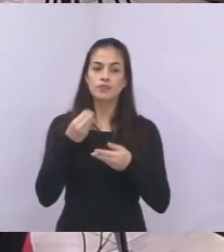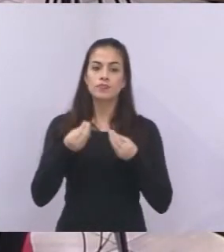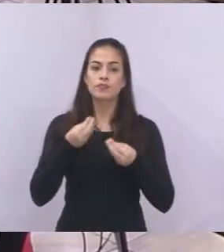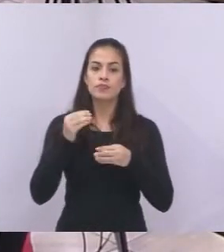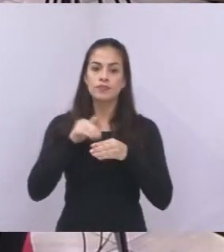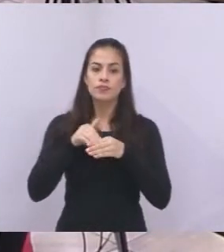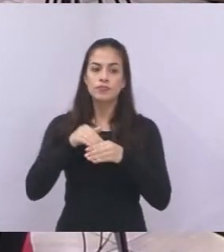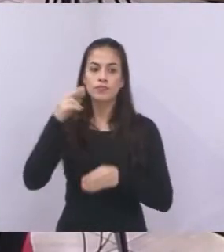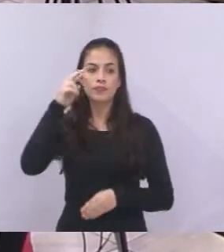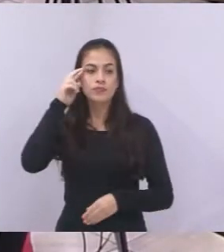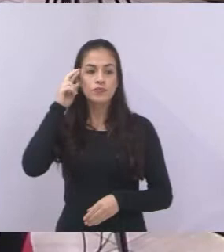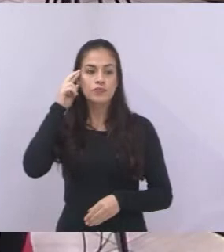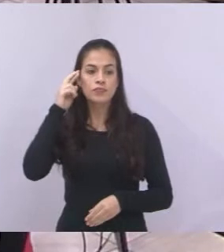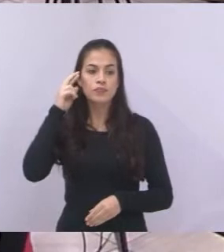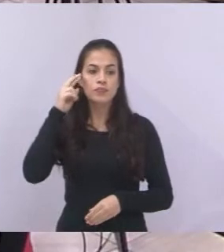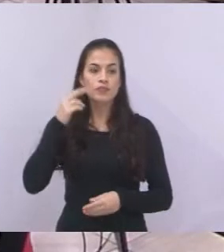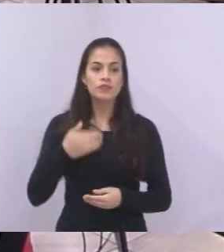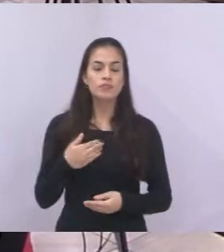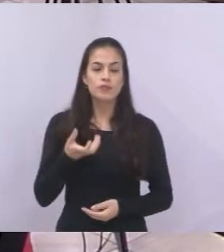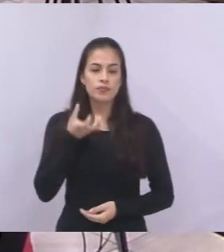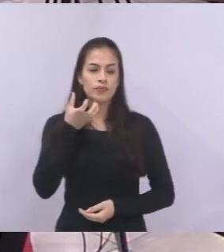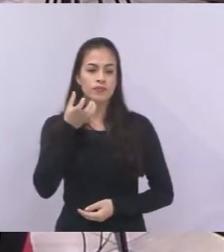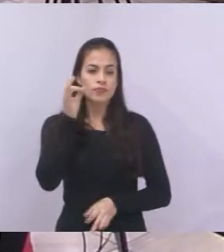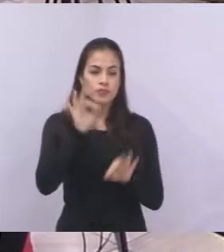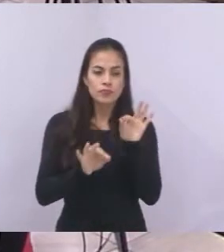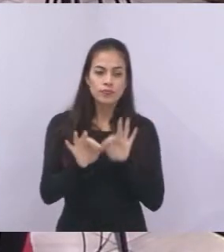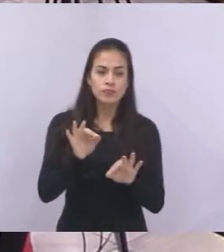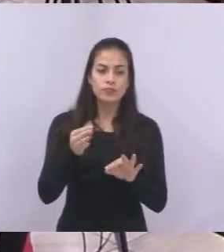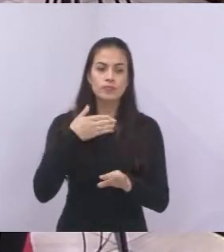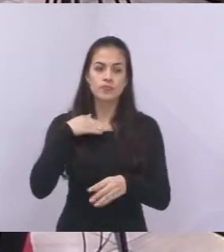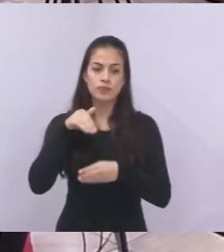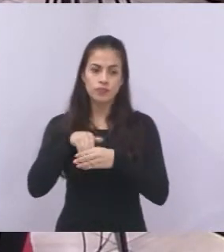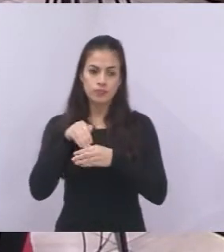Roninha? Quero justificar meu voto.